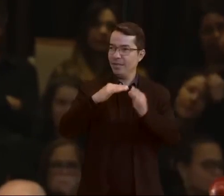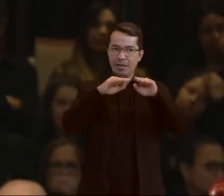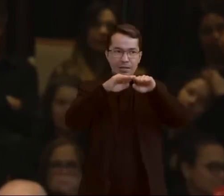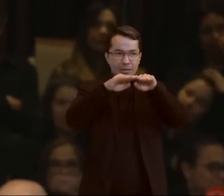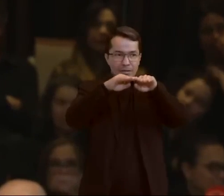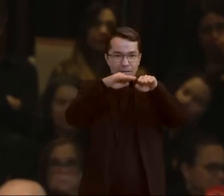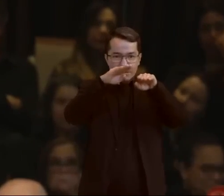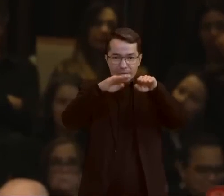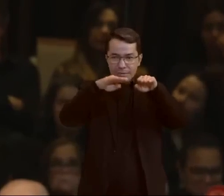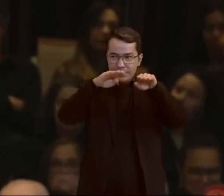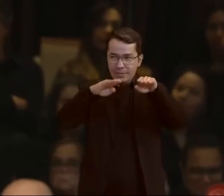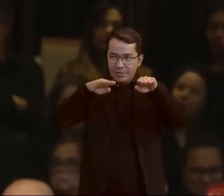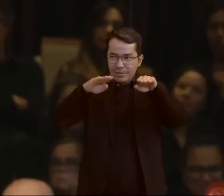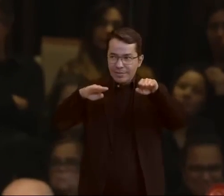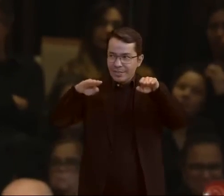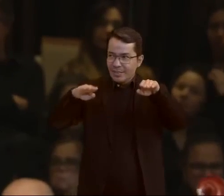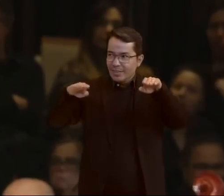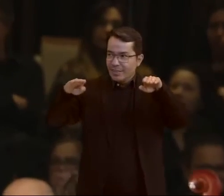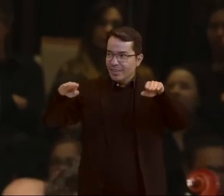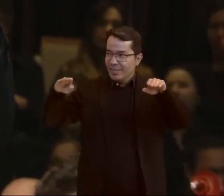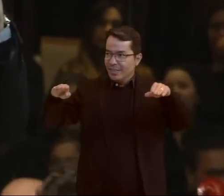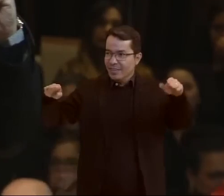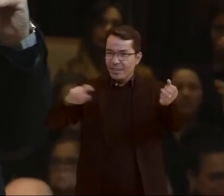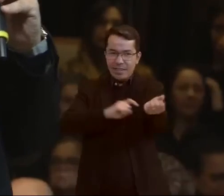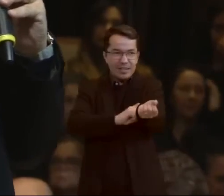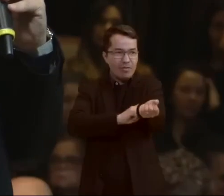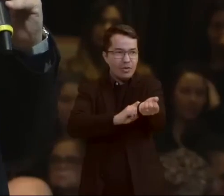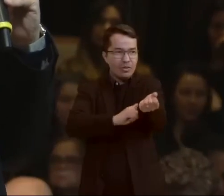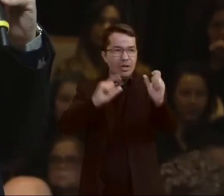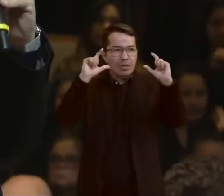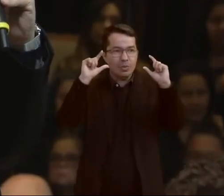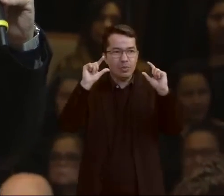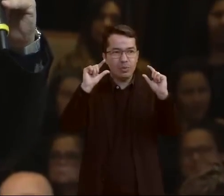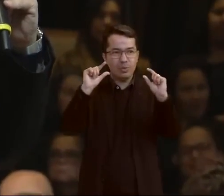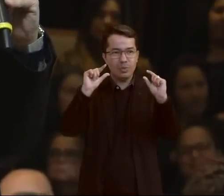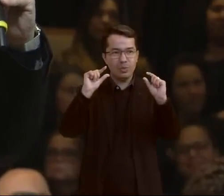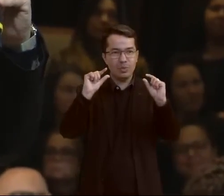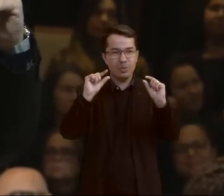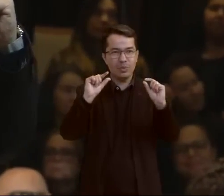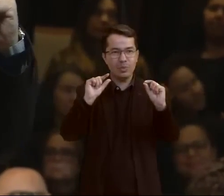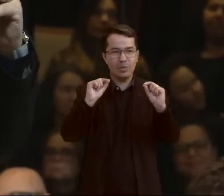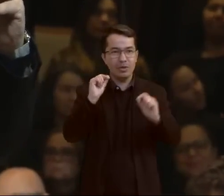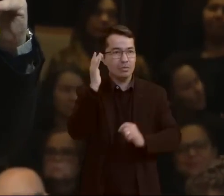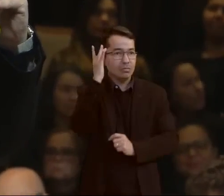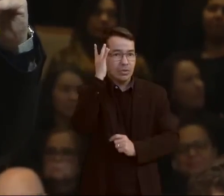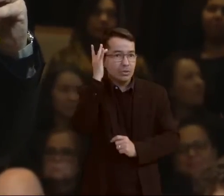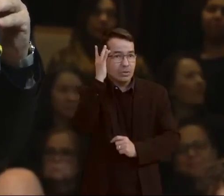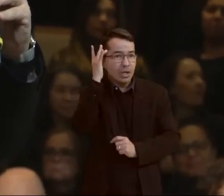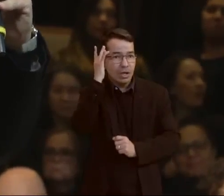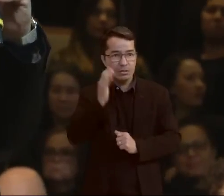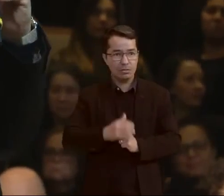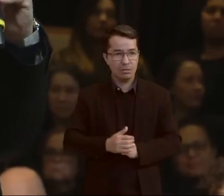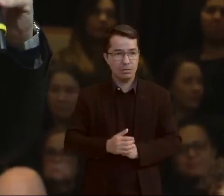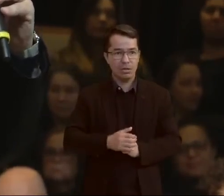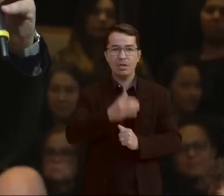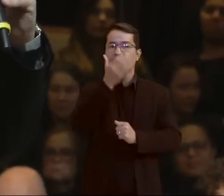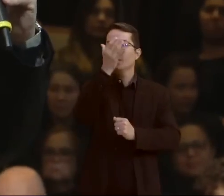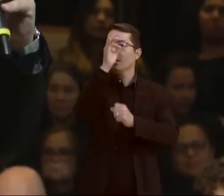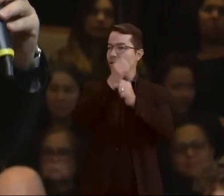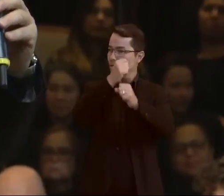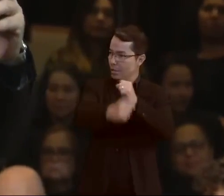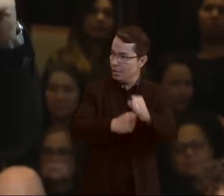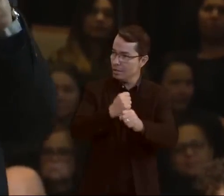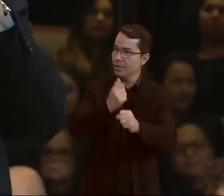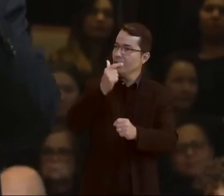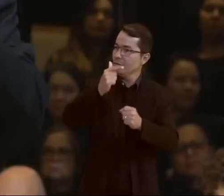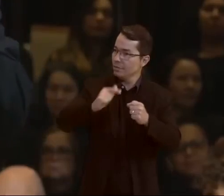minha vida. Porque maturidade é isso. Não é um ato, é um processo. Eu vou fazer de novo, vai ter que mudar de novo, porque se não